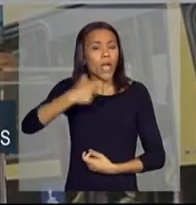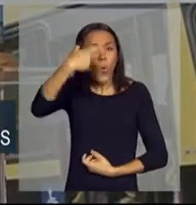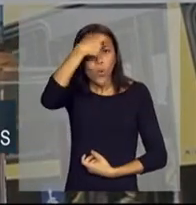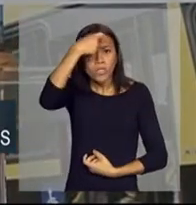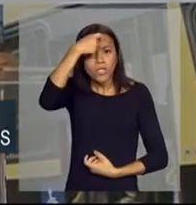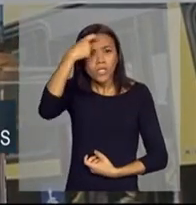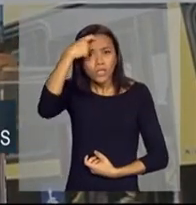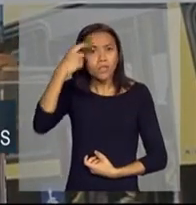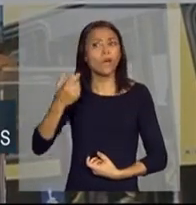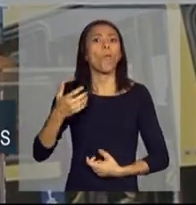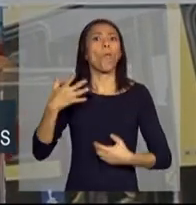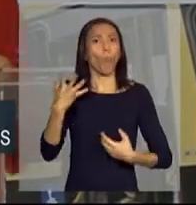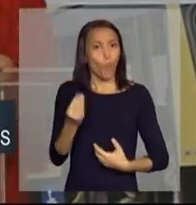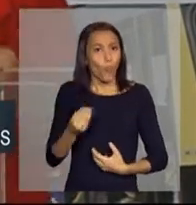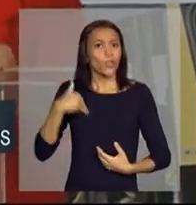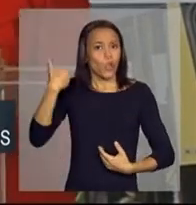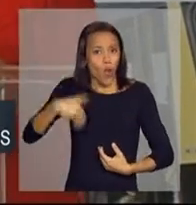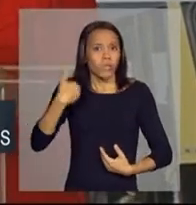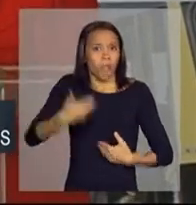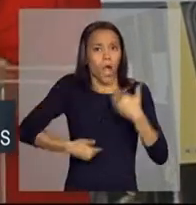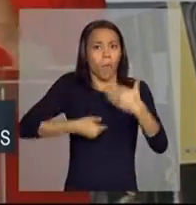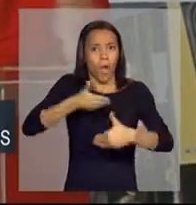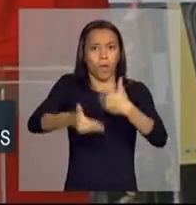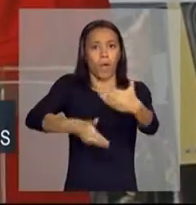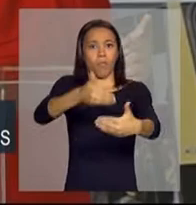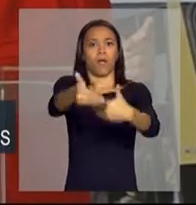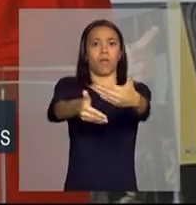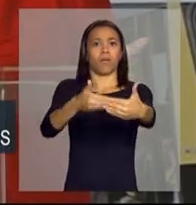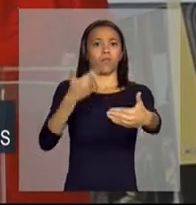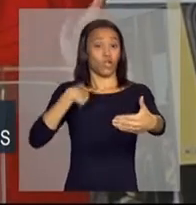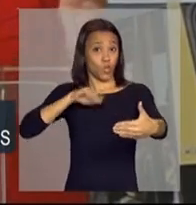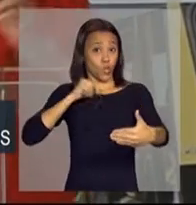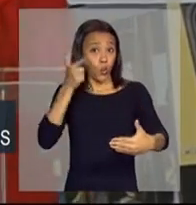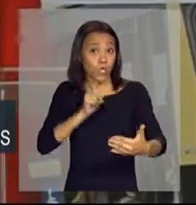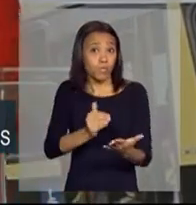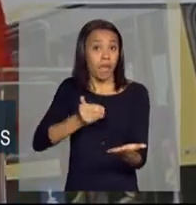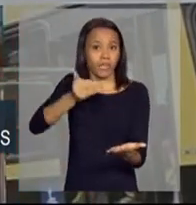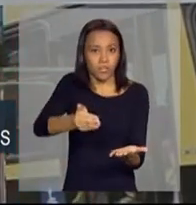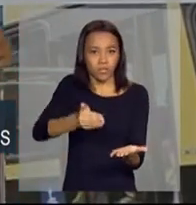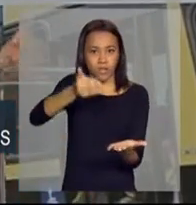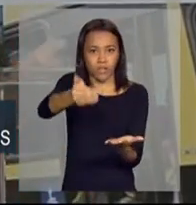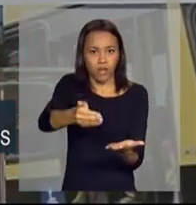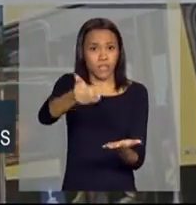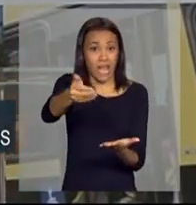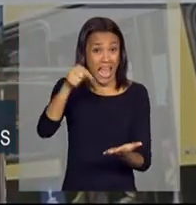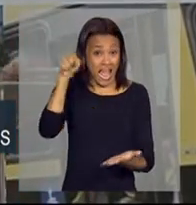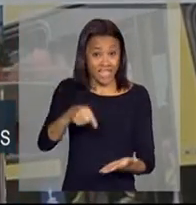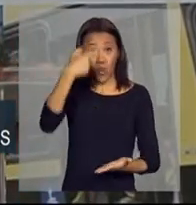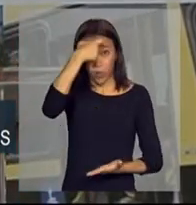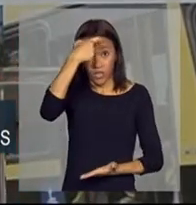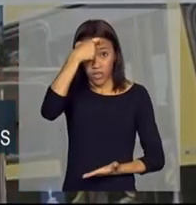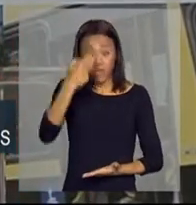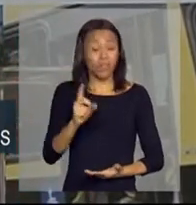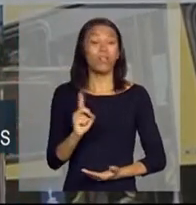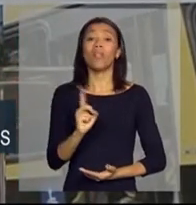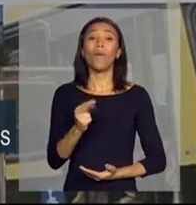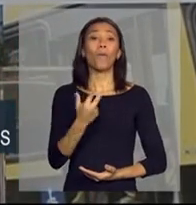quanto avançamos, mas essa consciência de quanto avançamos não pode servir